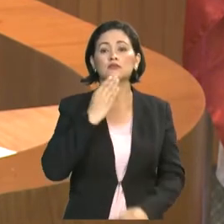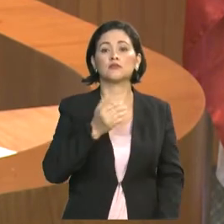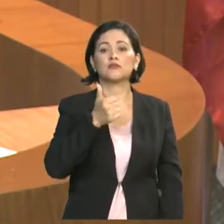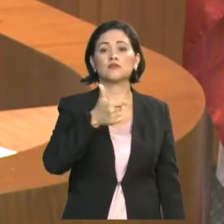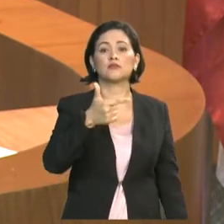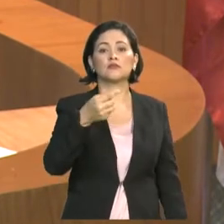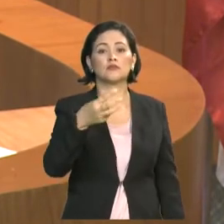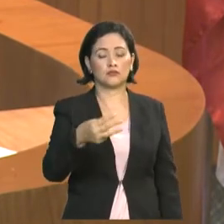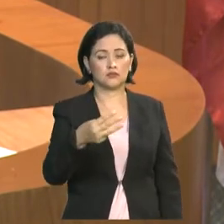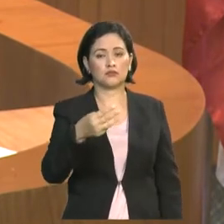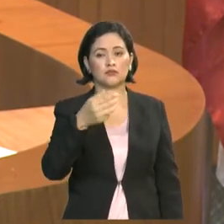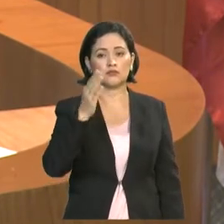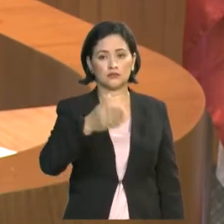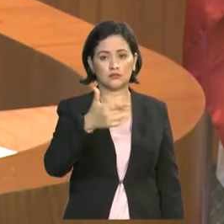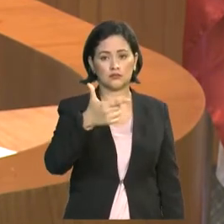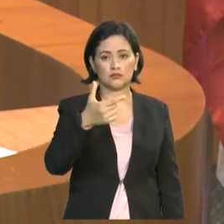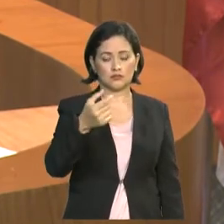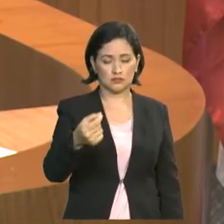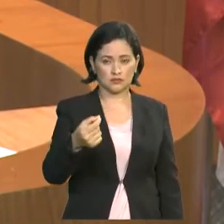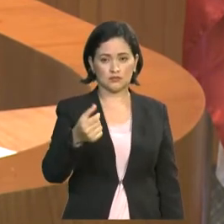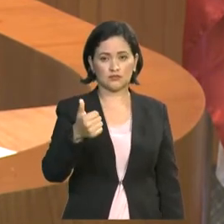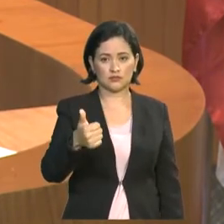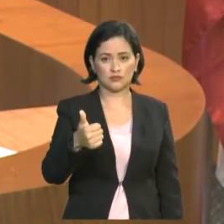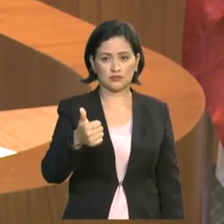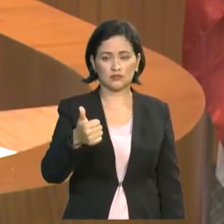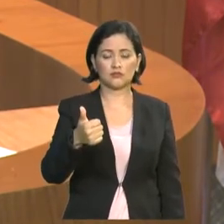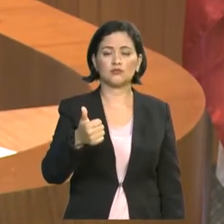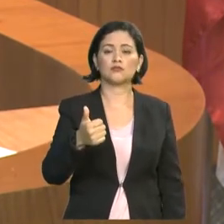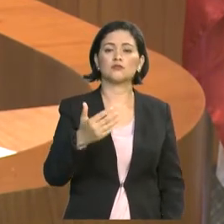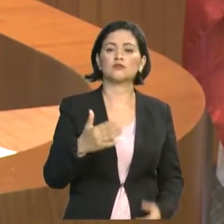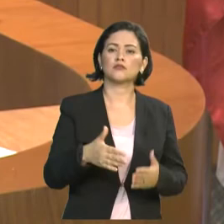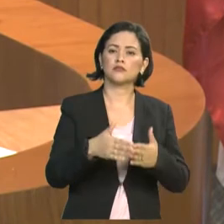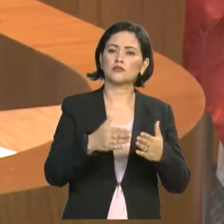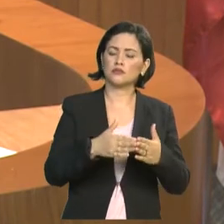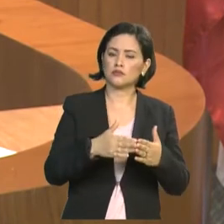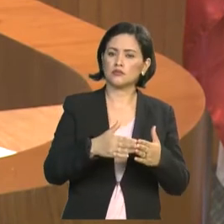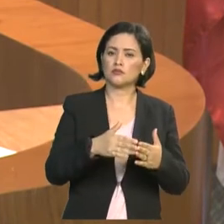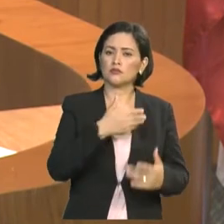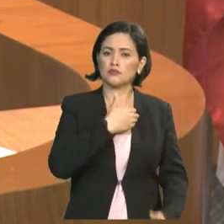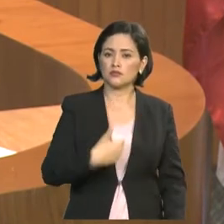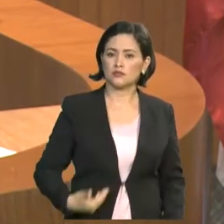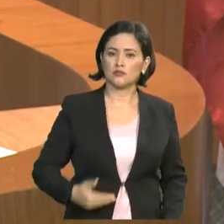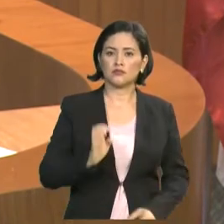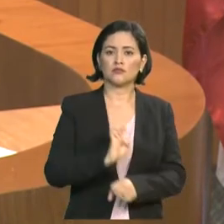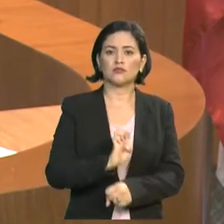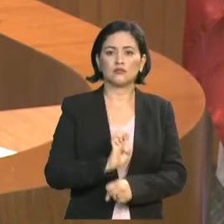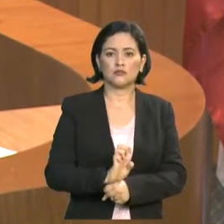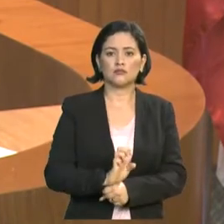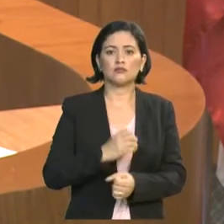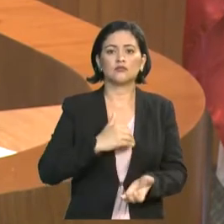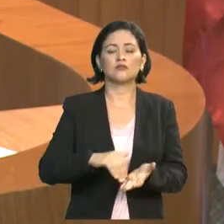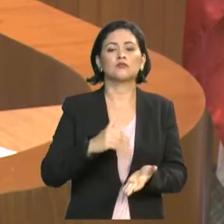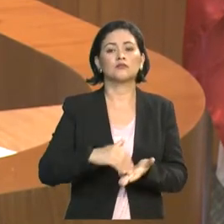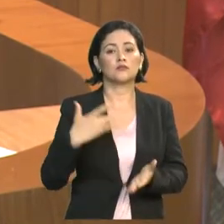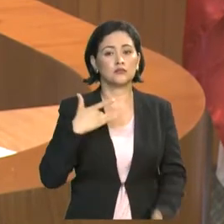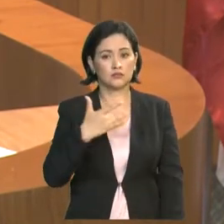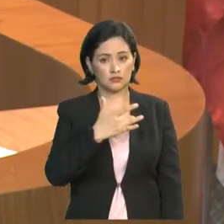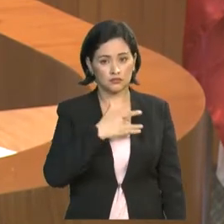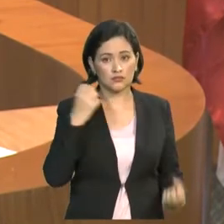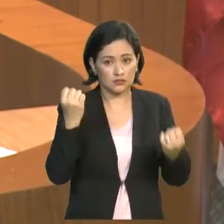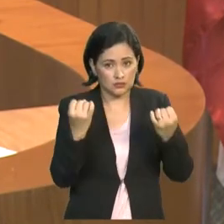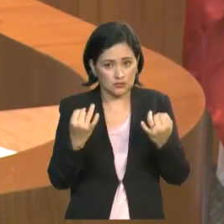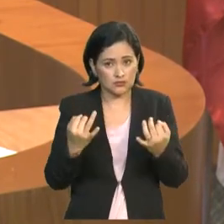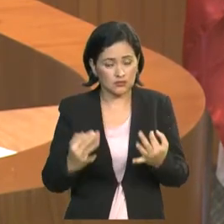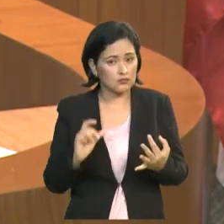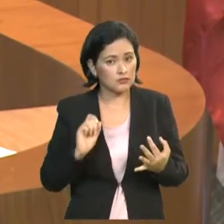autoria requer que o governo do estado e o secretário de saúde possam prestar esclarecimentos com relação ao destino dos leitos e